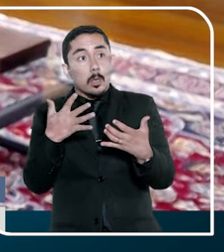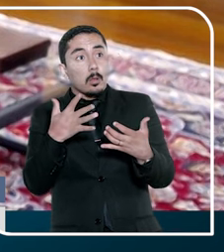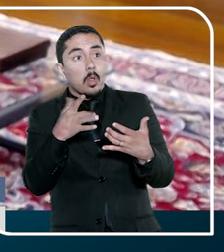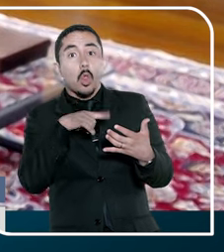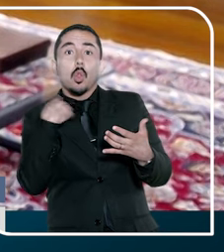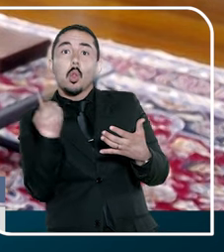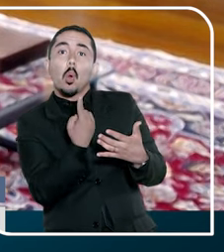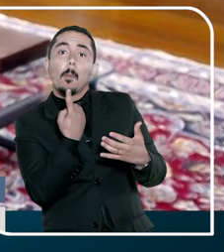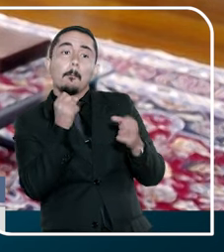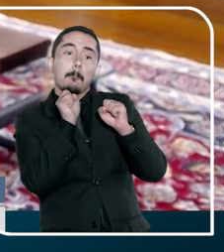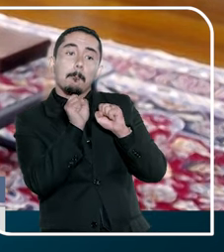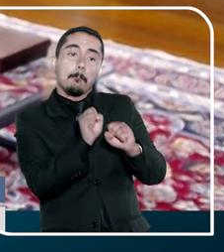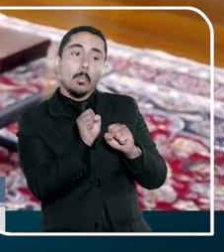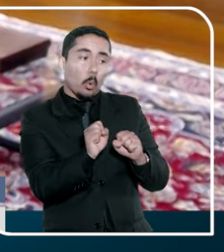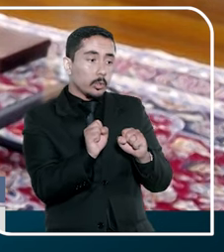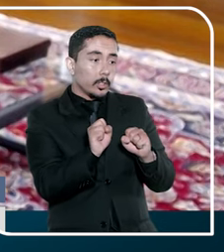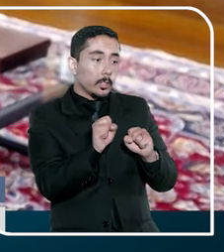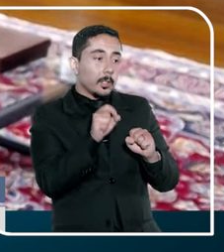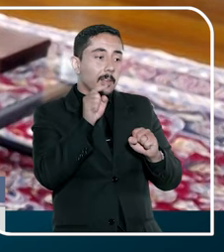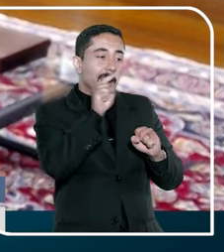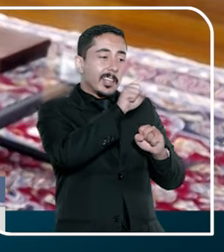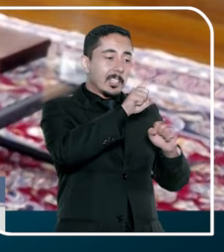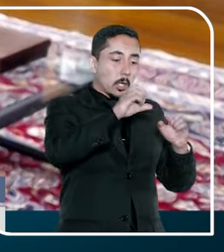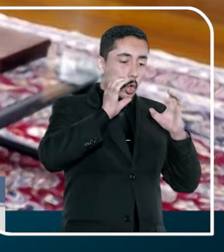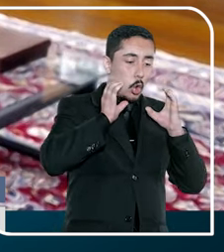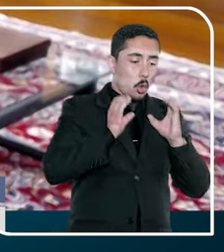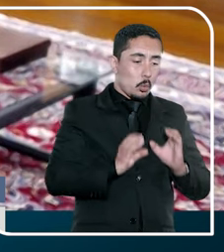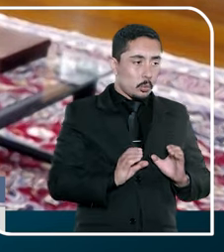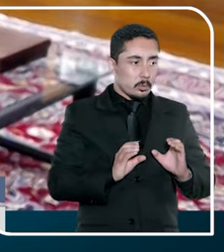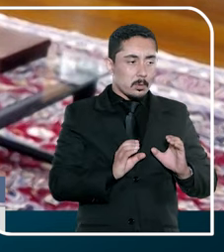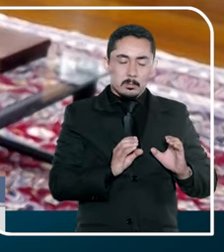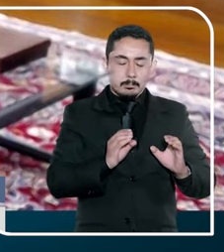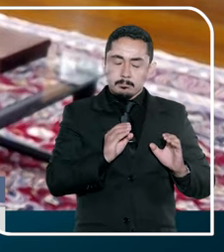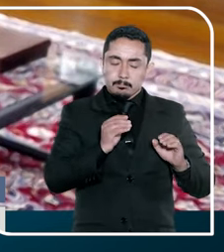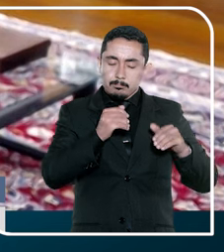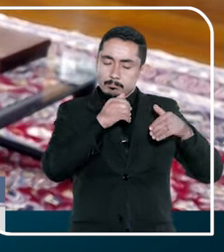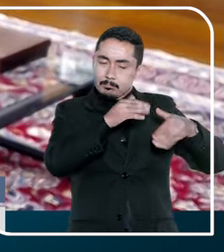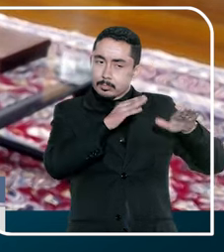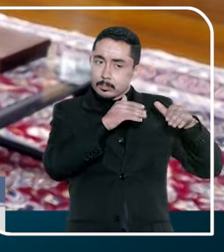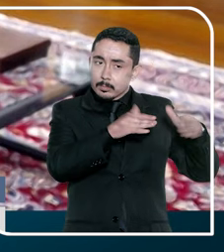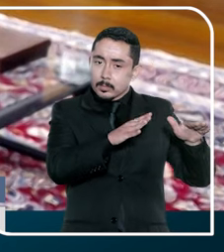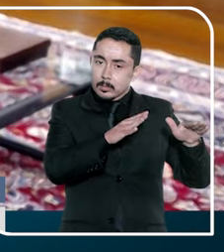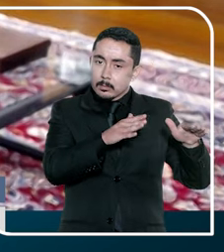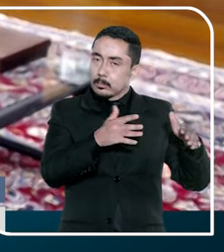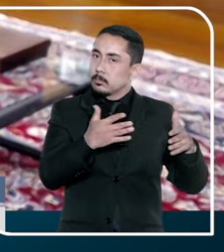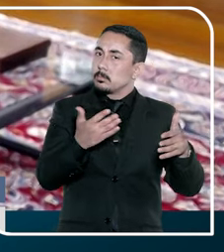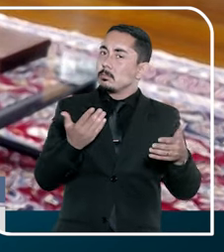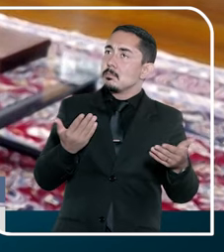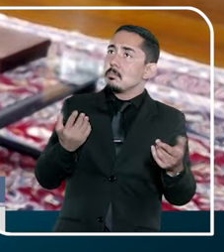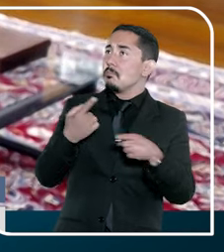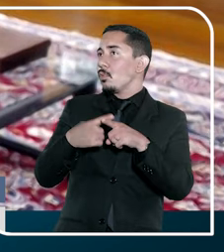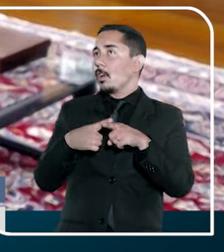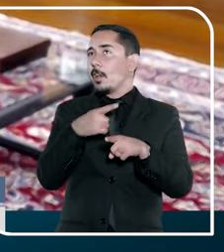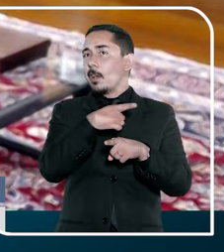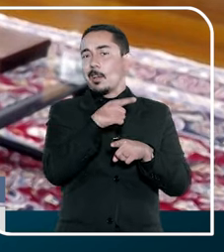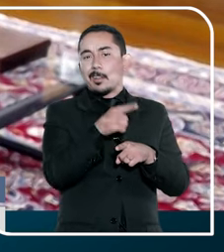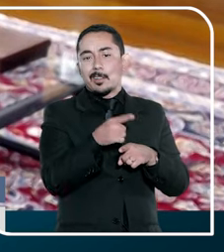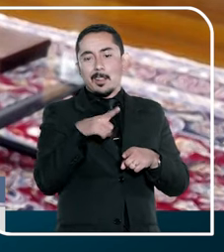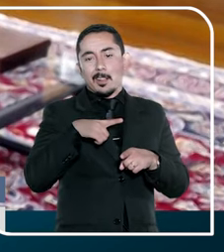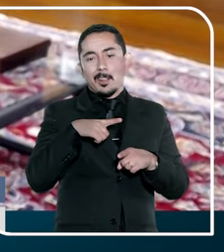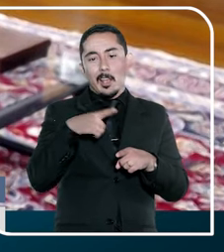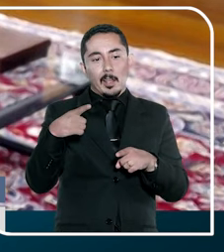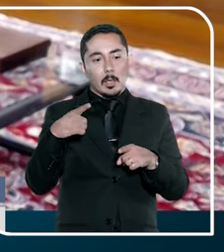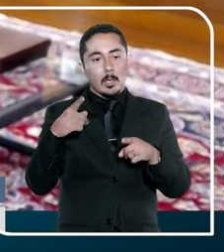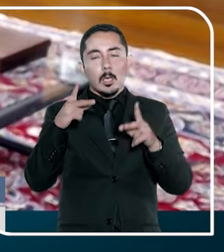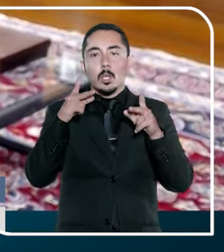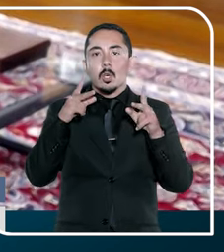deixar de punir uma determinada conduta porque entendemos que ela possui o que nós chamamos de uma dignidade penal